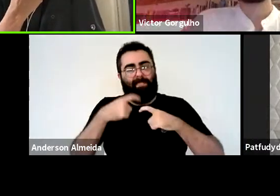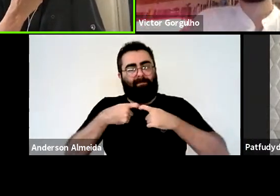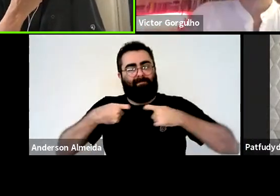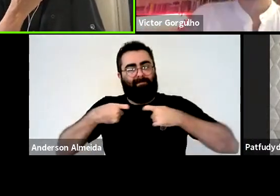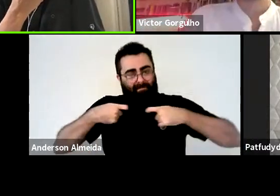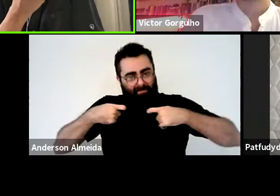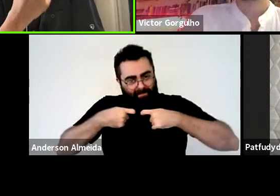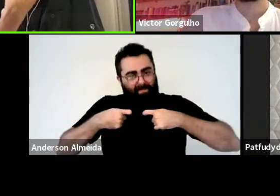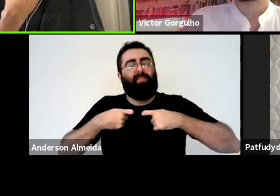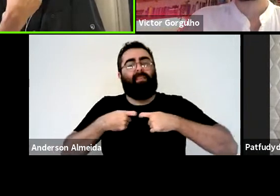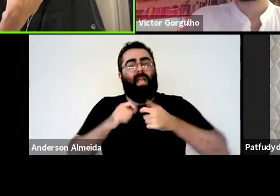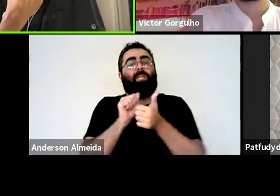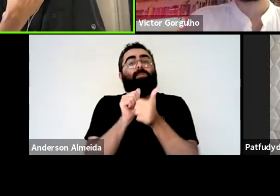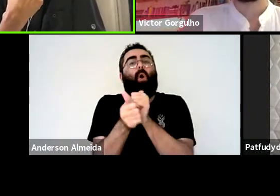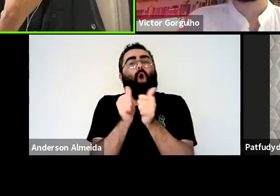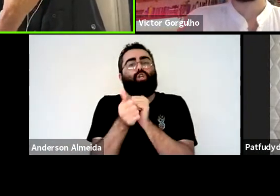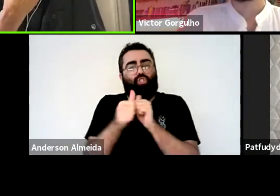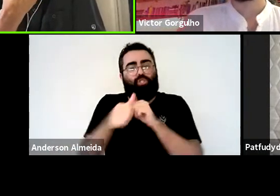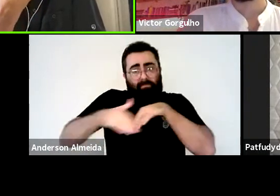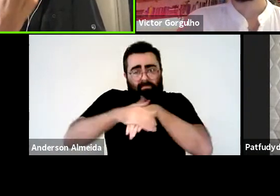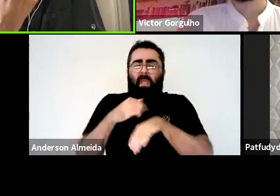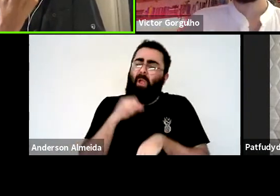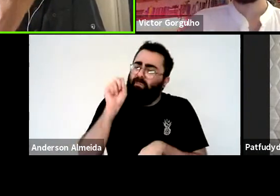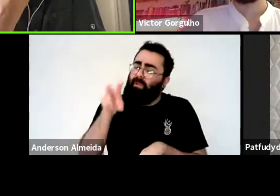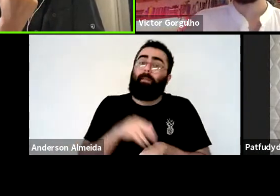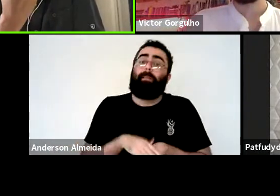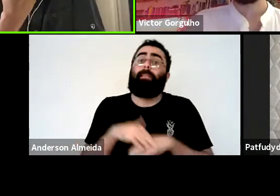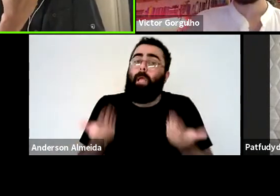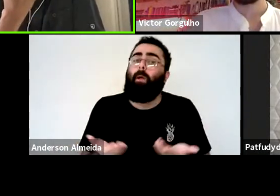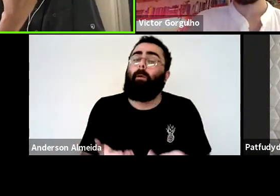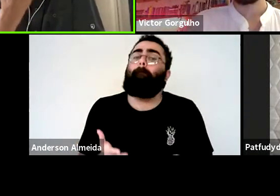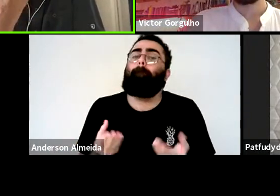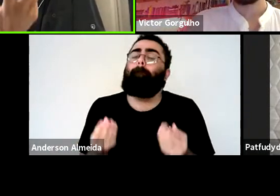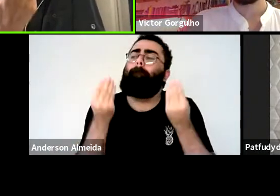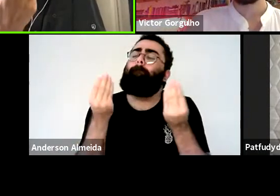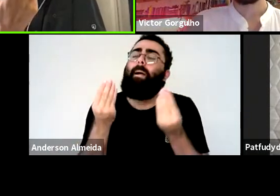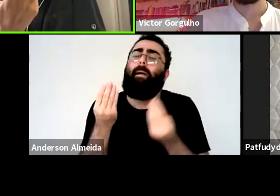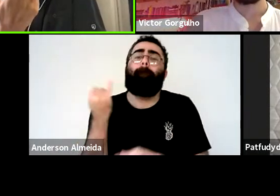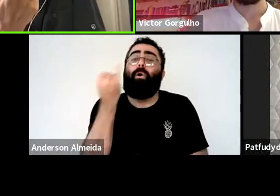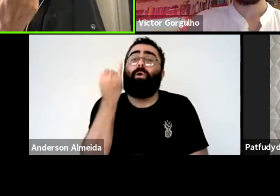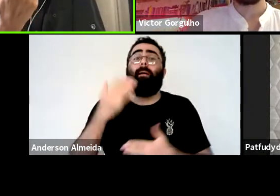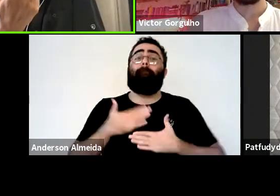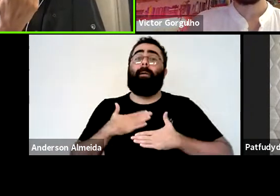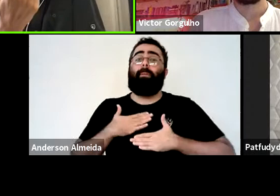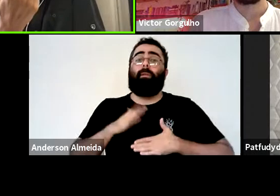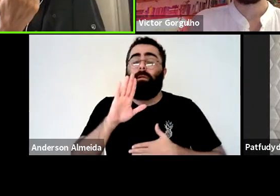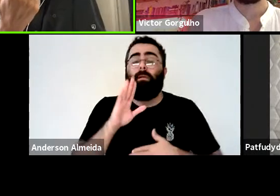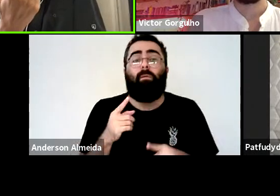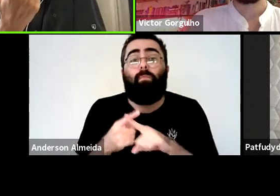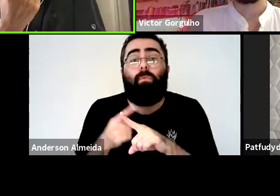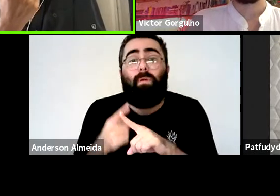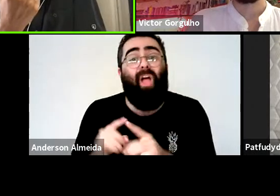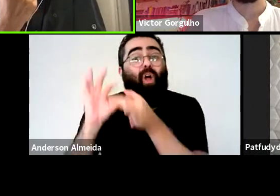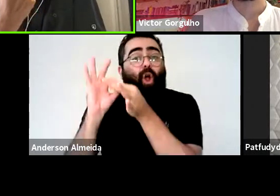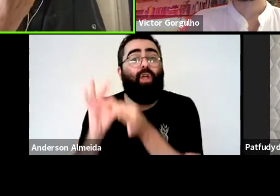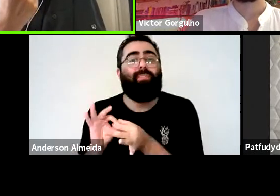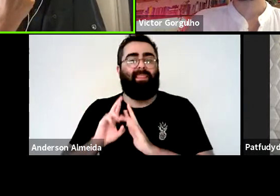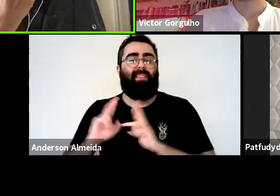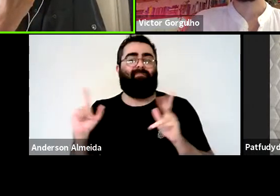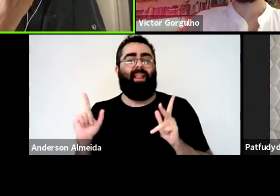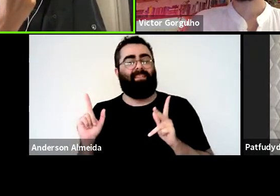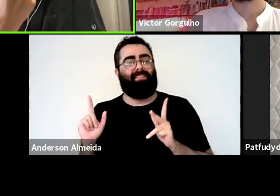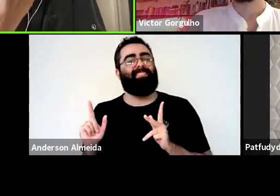é fundamental? Porque ele, para mim, porque ele faz com que a percussão, de fato, aconteça de uma outra maneira. Então, assim,